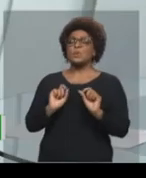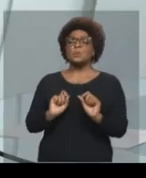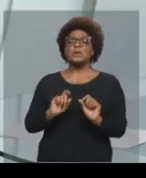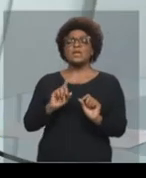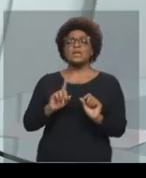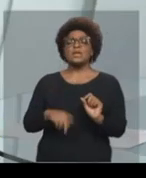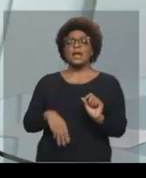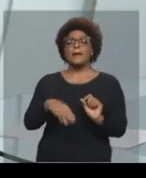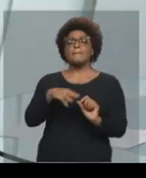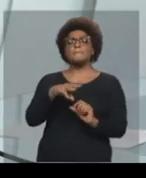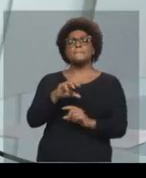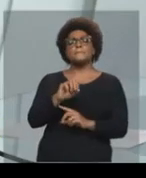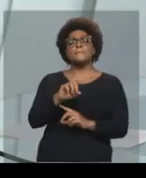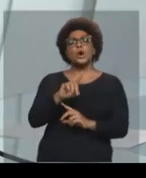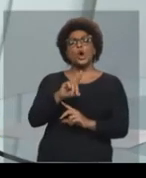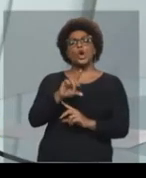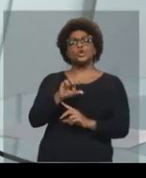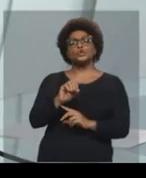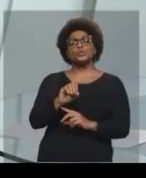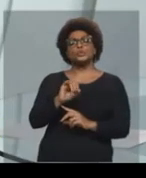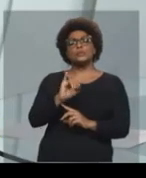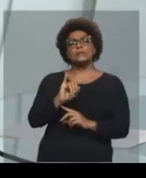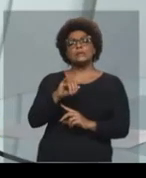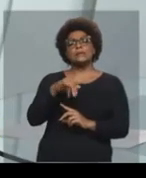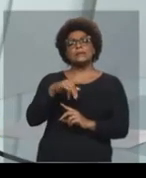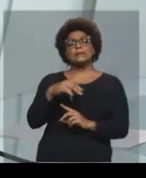Muito bem. Ana